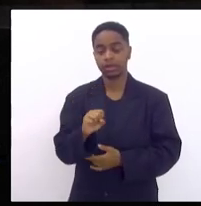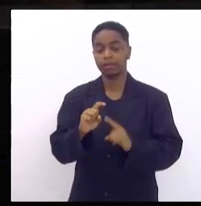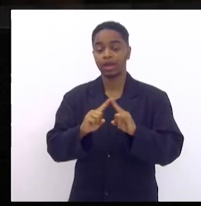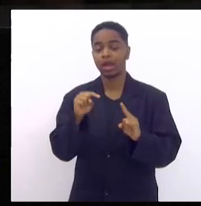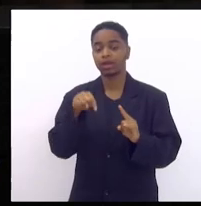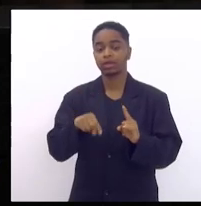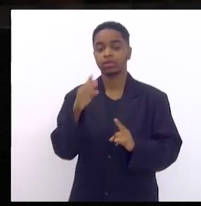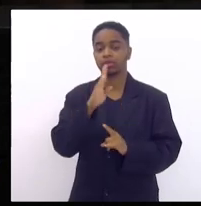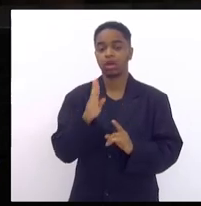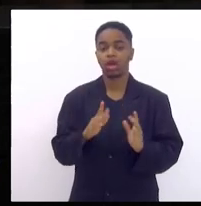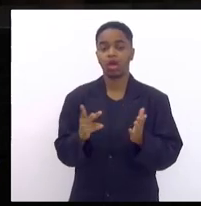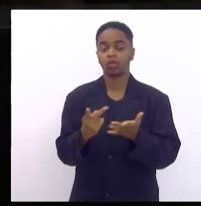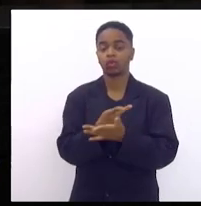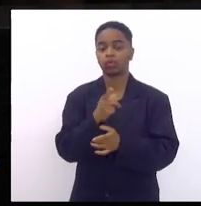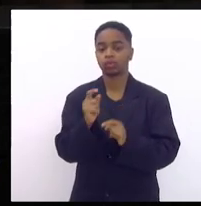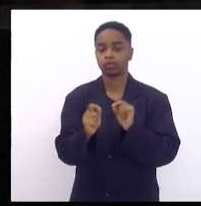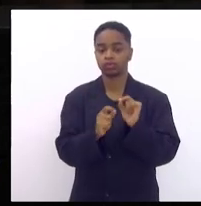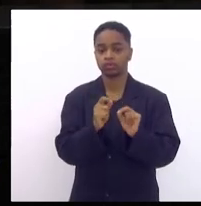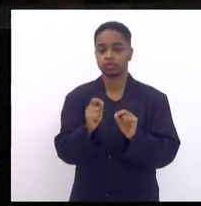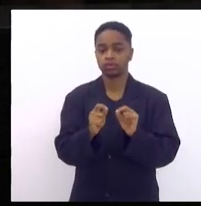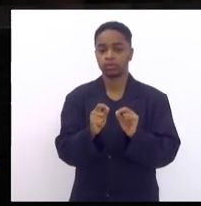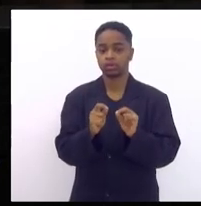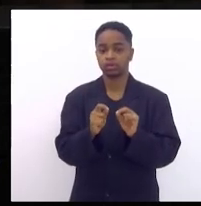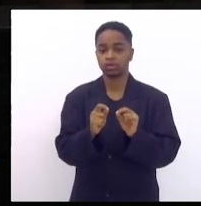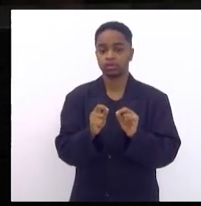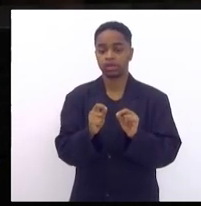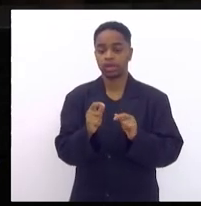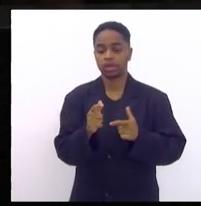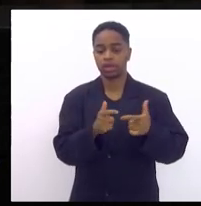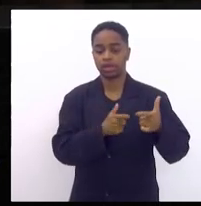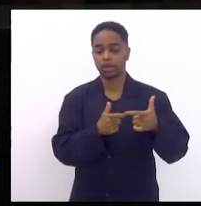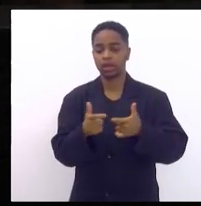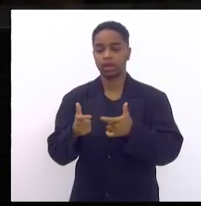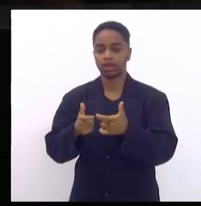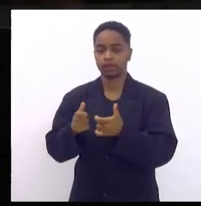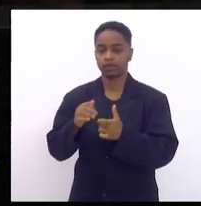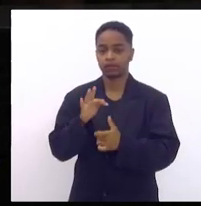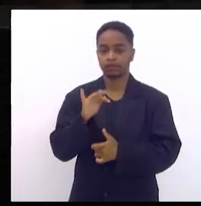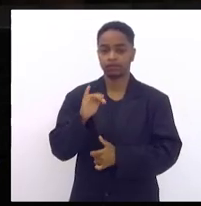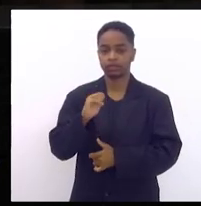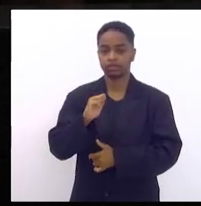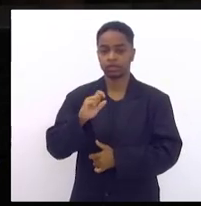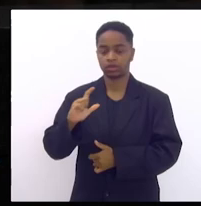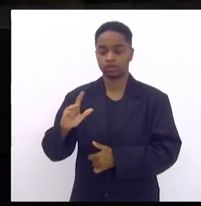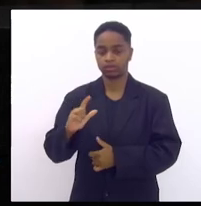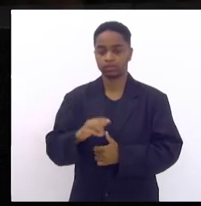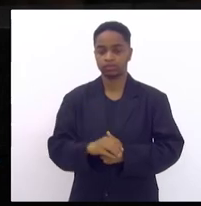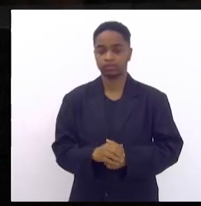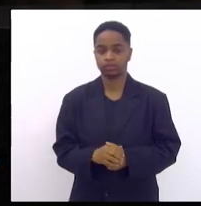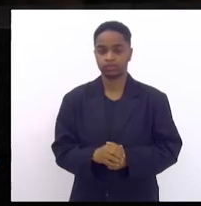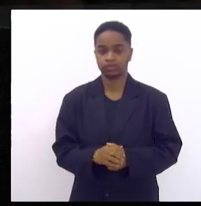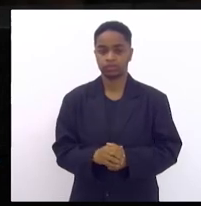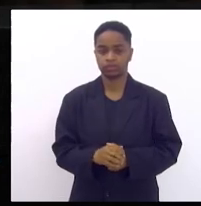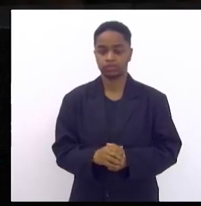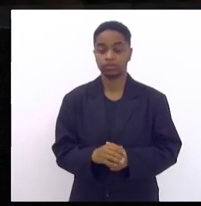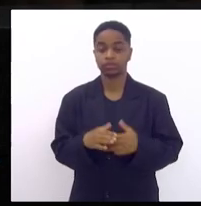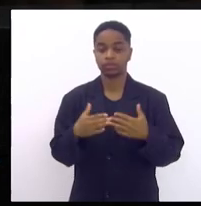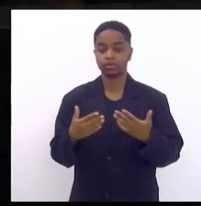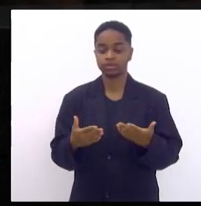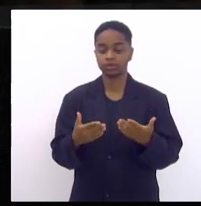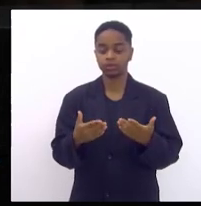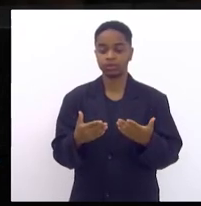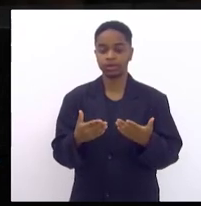nós denominamos de guerra fiscal. E a guerra fiscal leva os